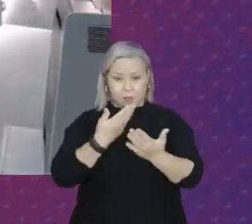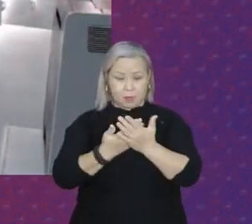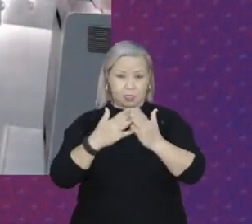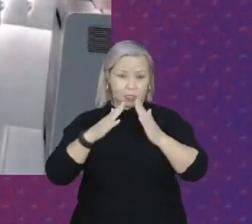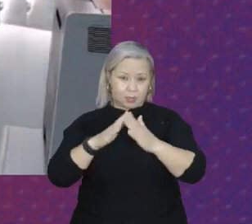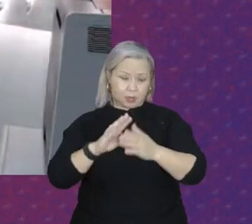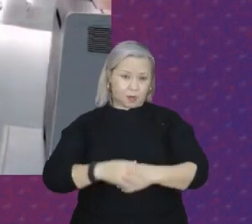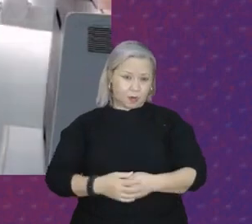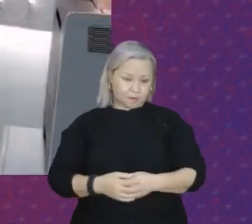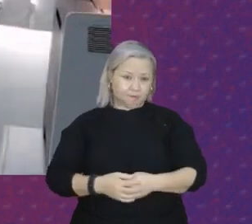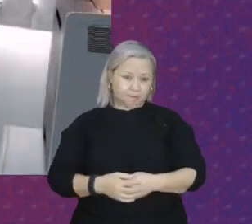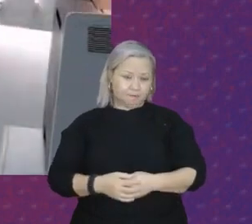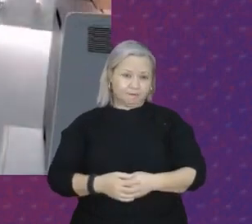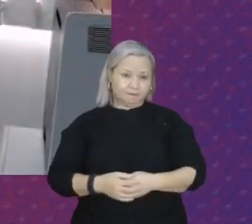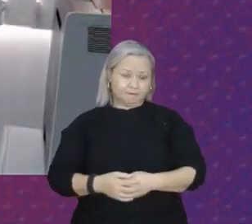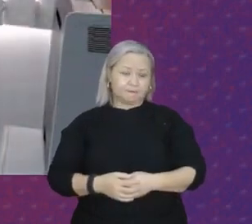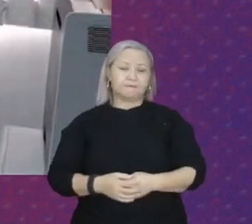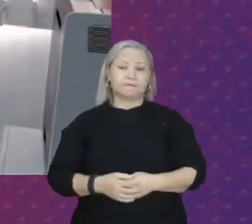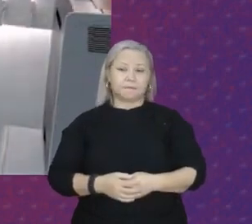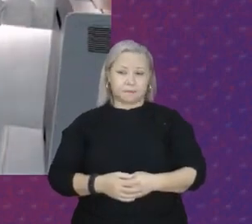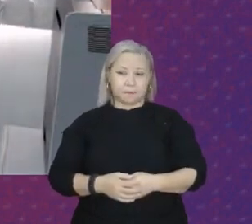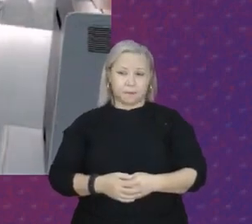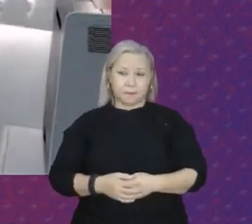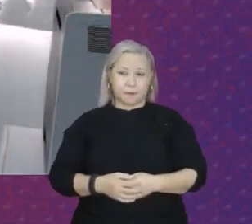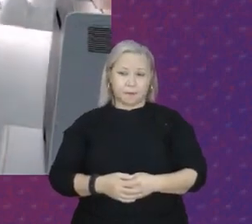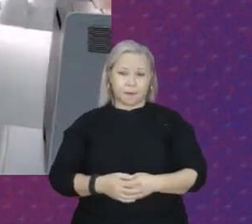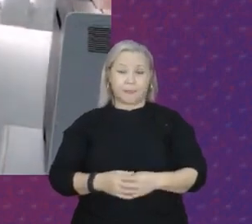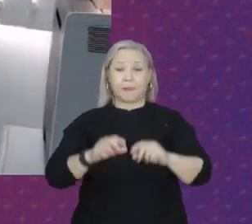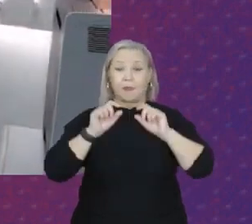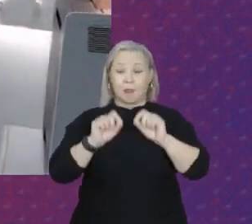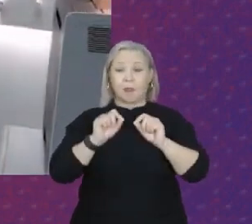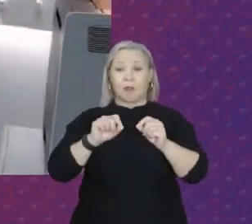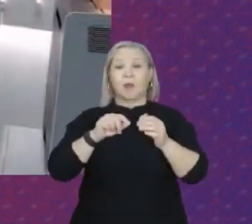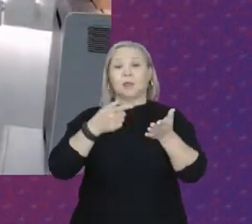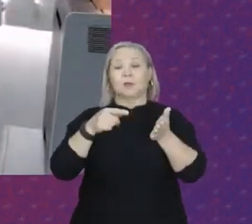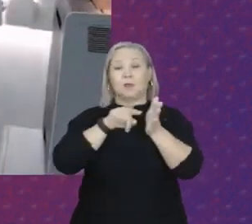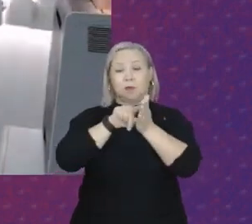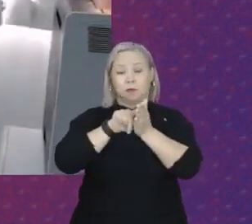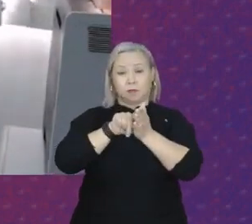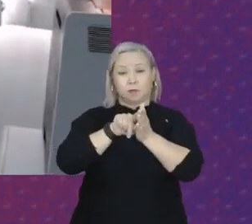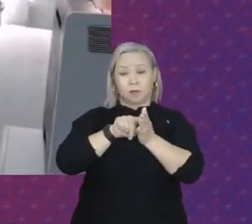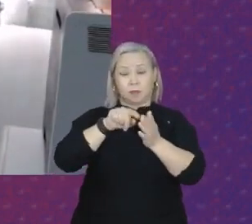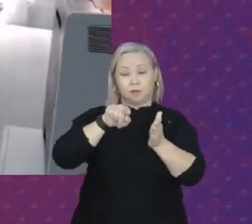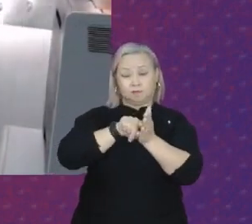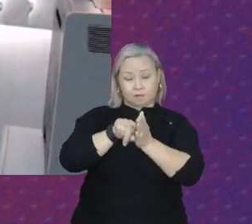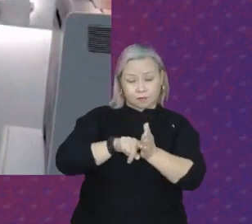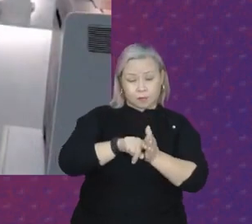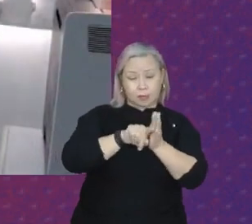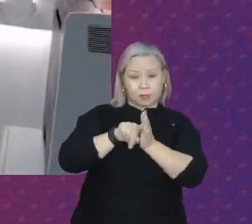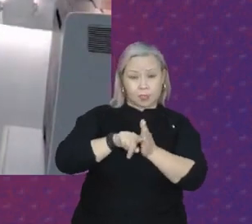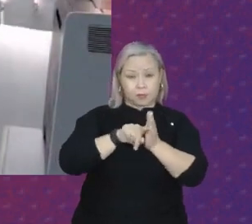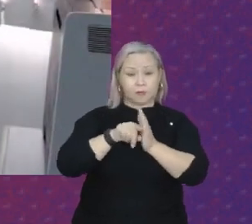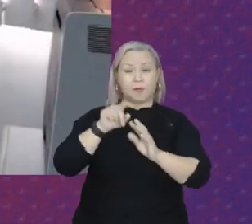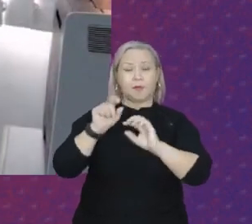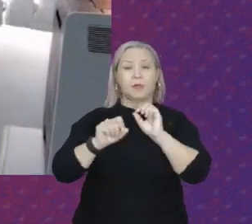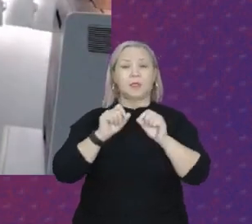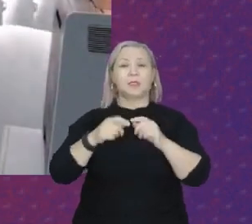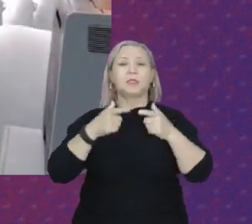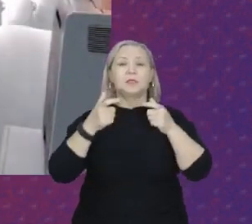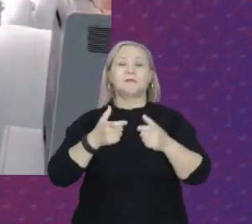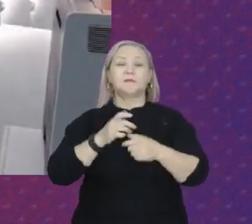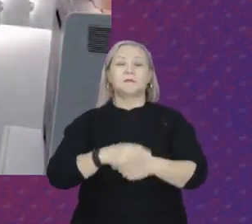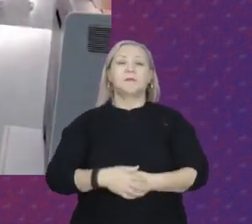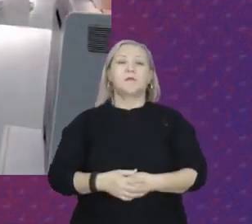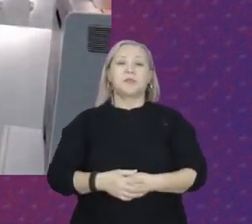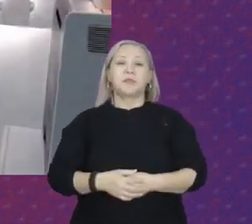é muito caro, foi objeto de pesquisa, né, no meu doutorado, e onde